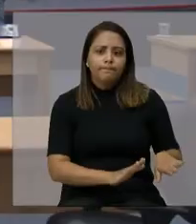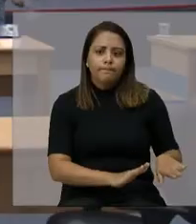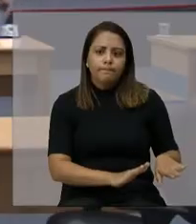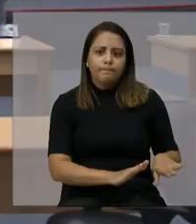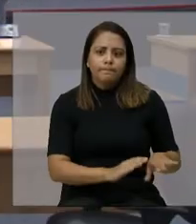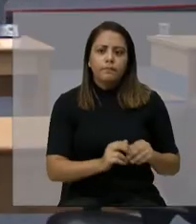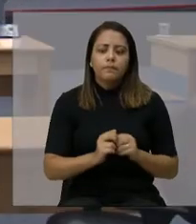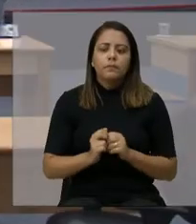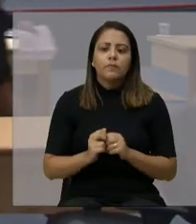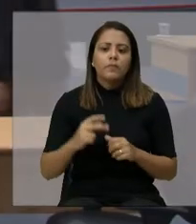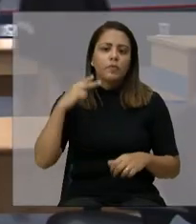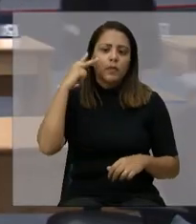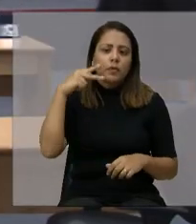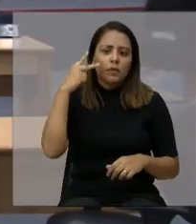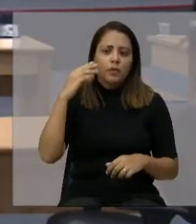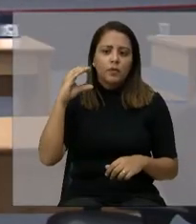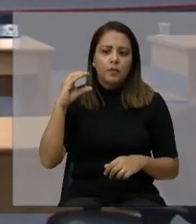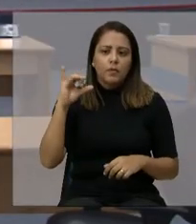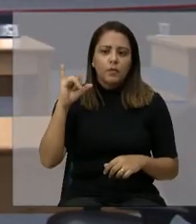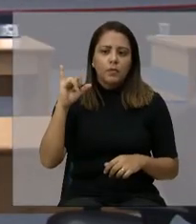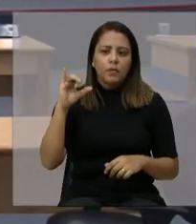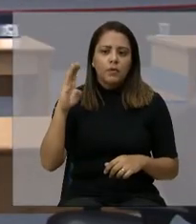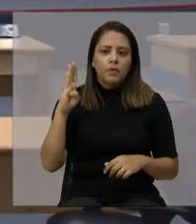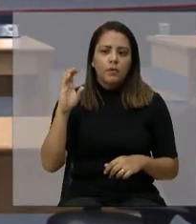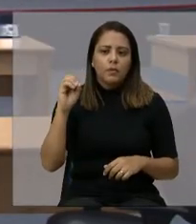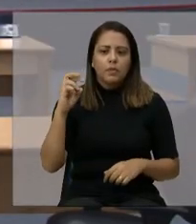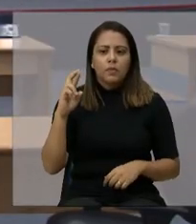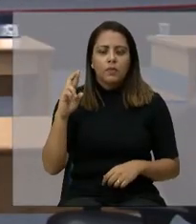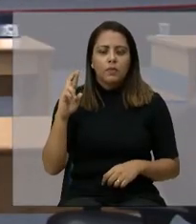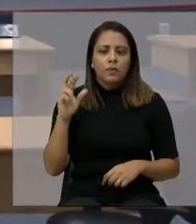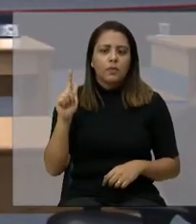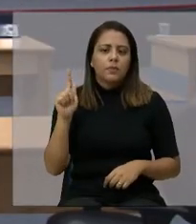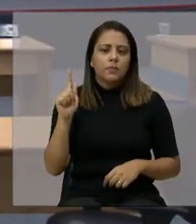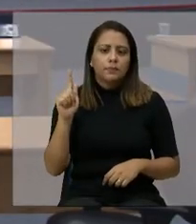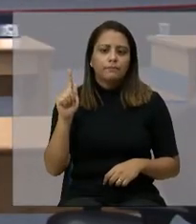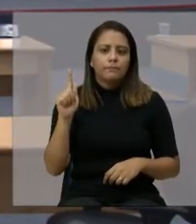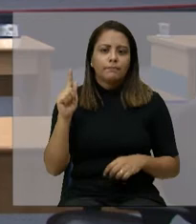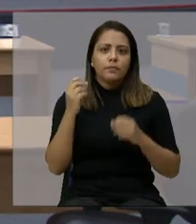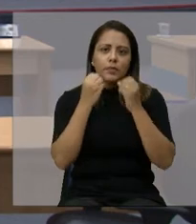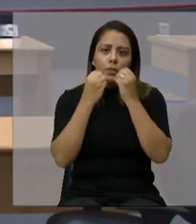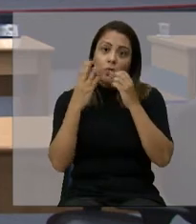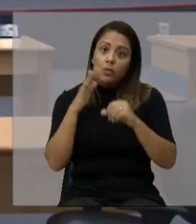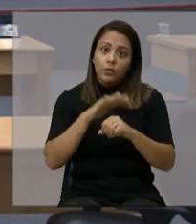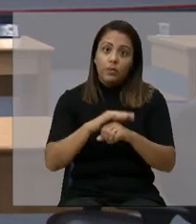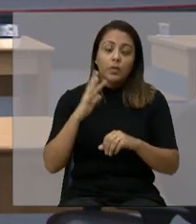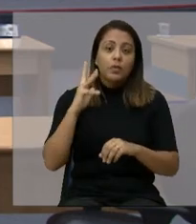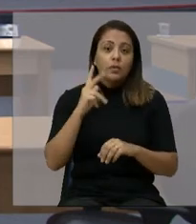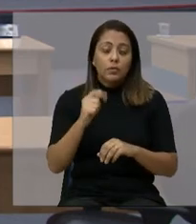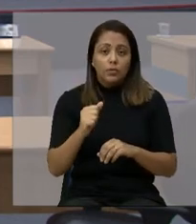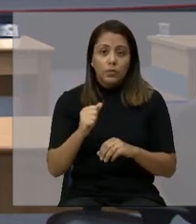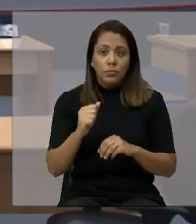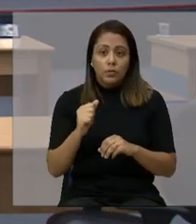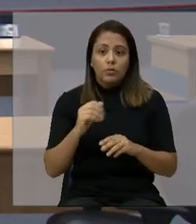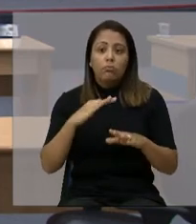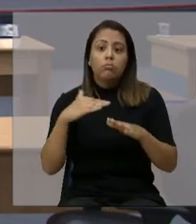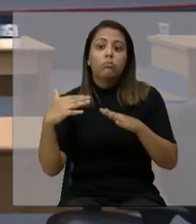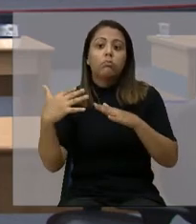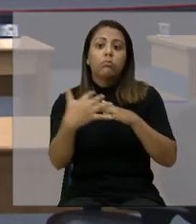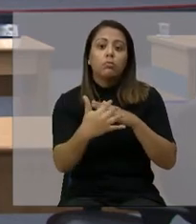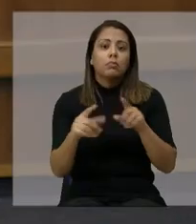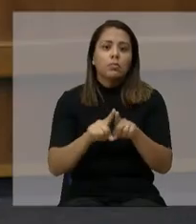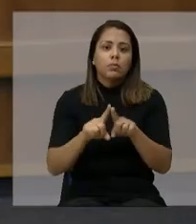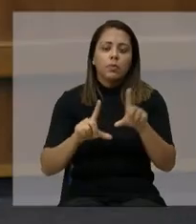Ciborgue. Boa noite, presidente, vereadores, público que nos acompanha pelas mídias sociais e pela TV